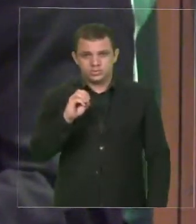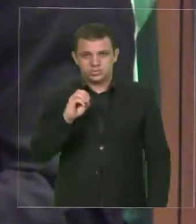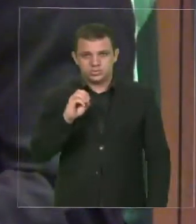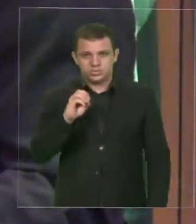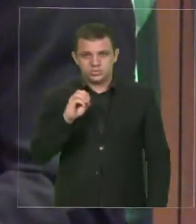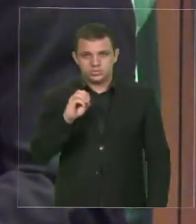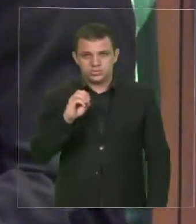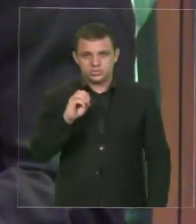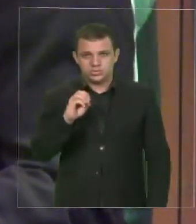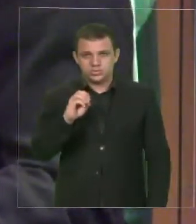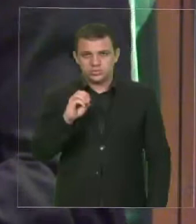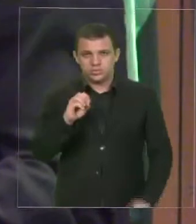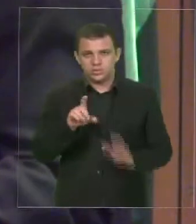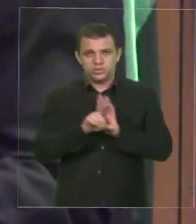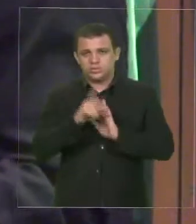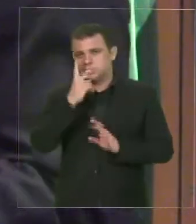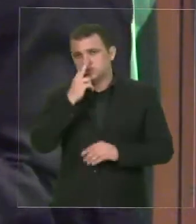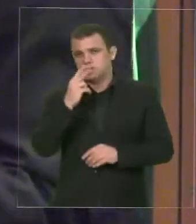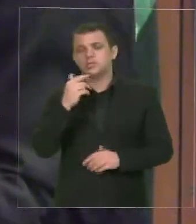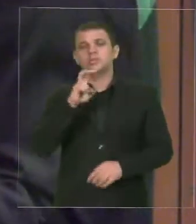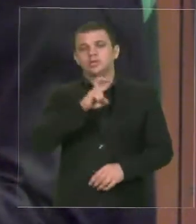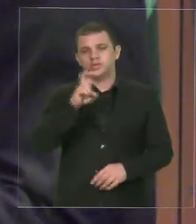A lei não fala... Sim, R$